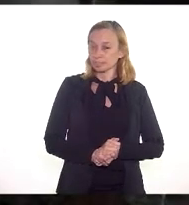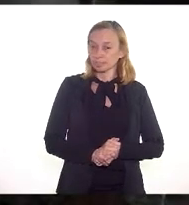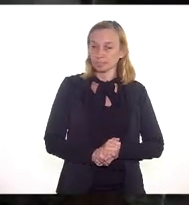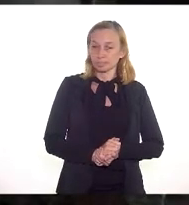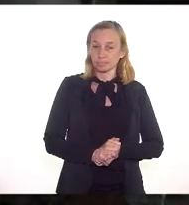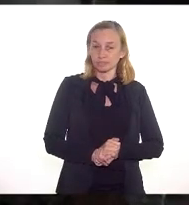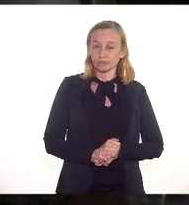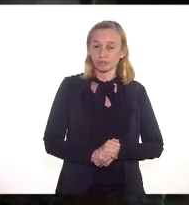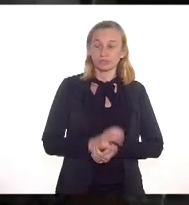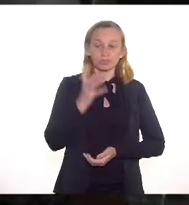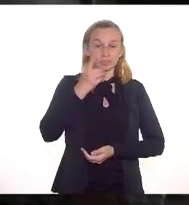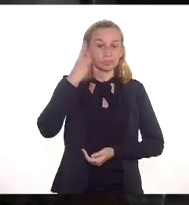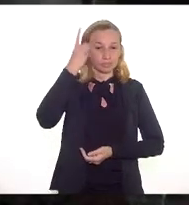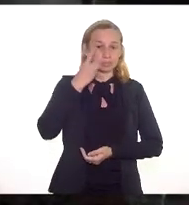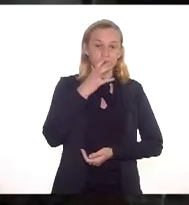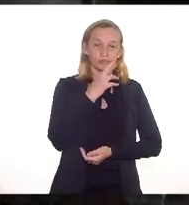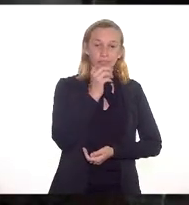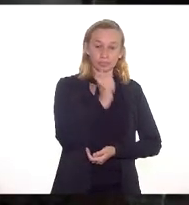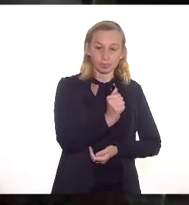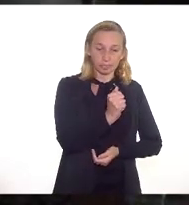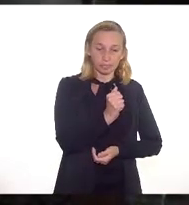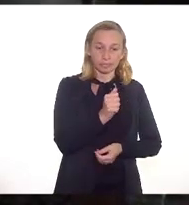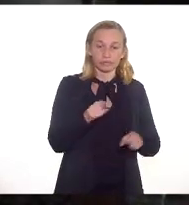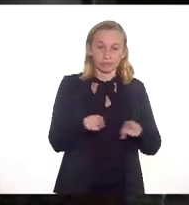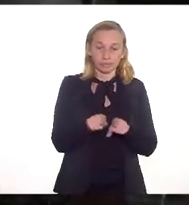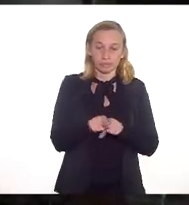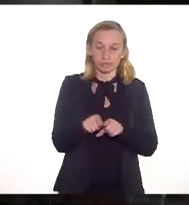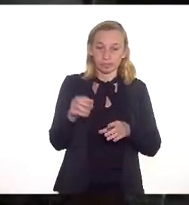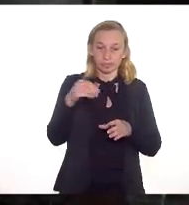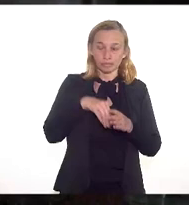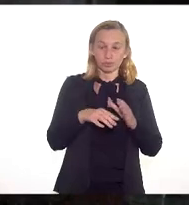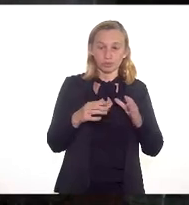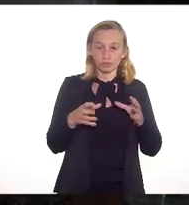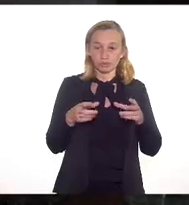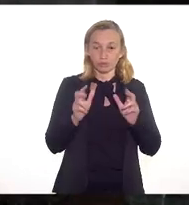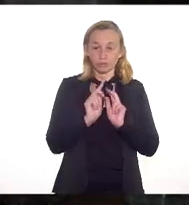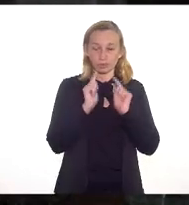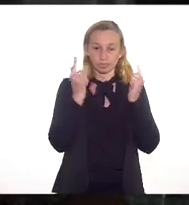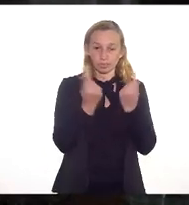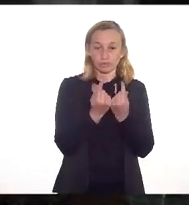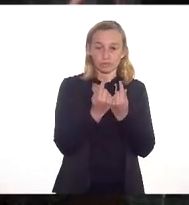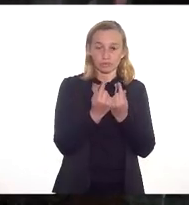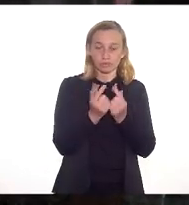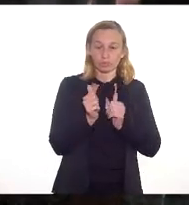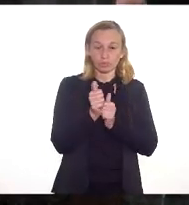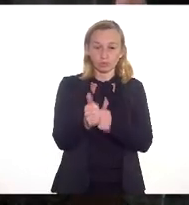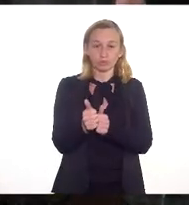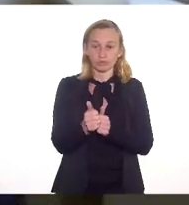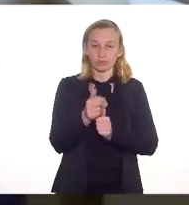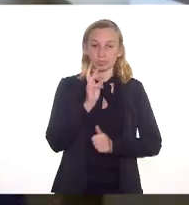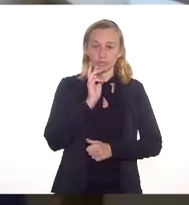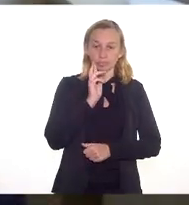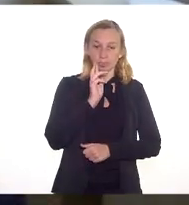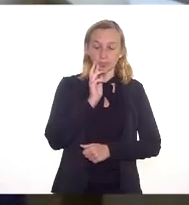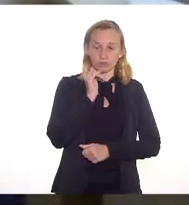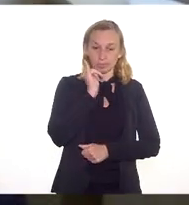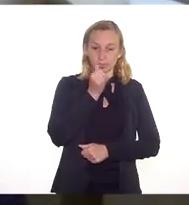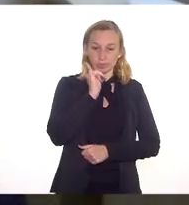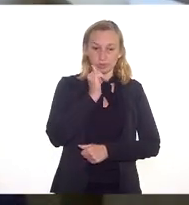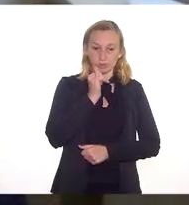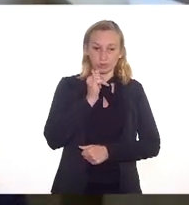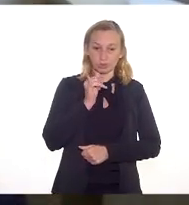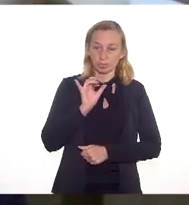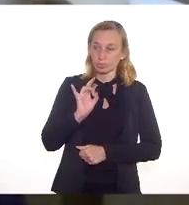O deputado Rodrigo Amorim entrou também no grupo acompanhando o relator. Só pode votar 7, presidente.